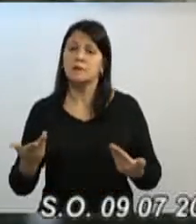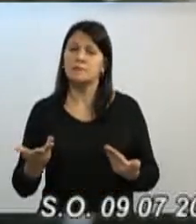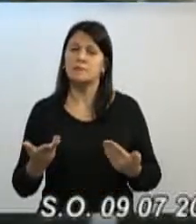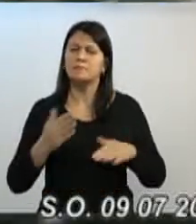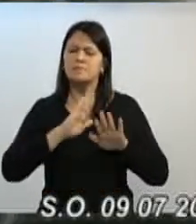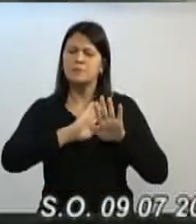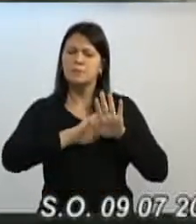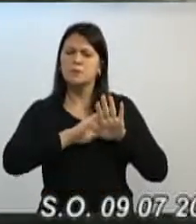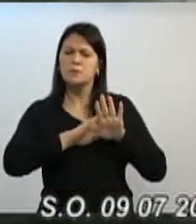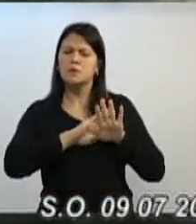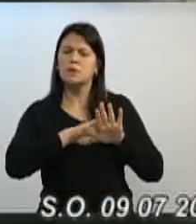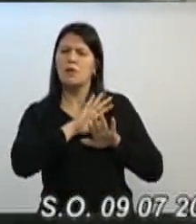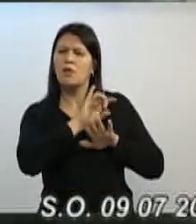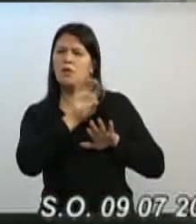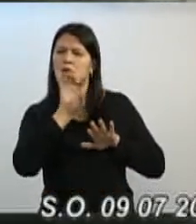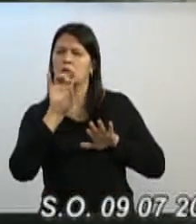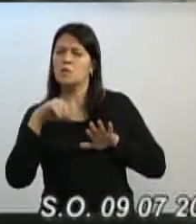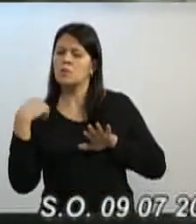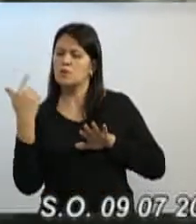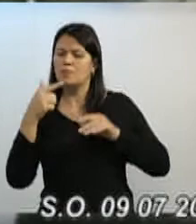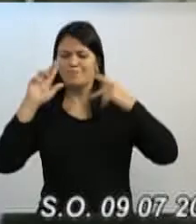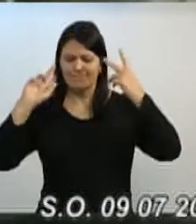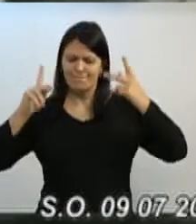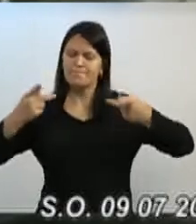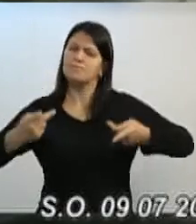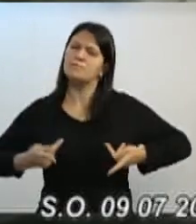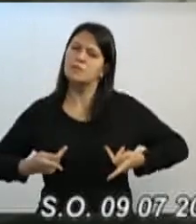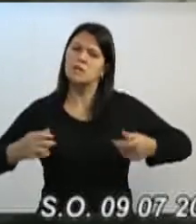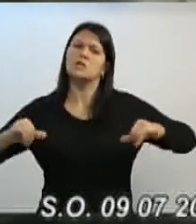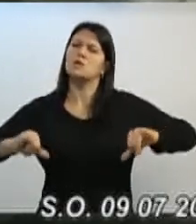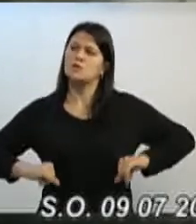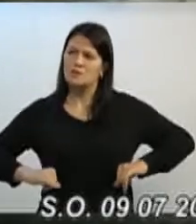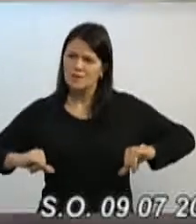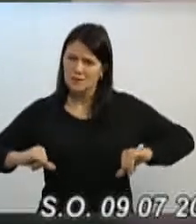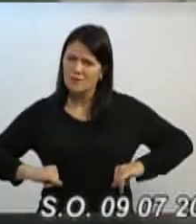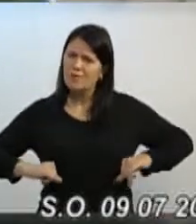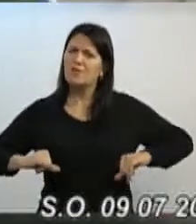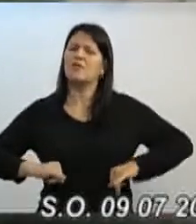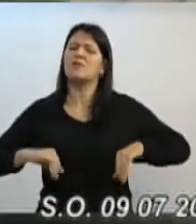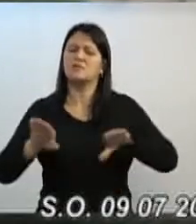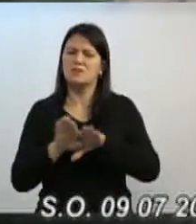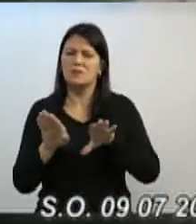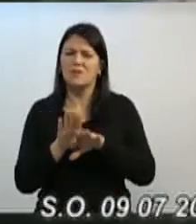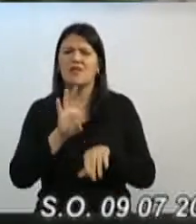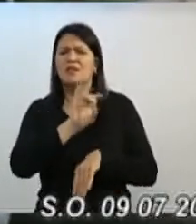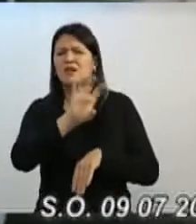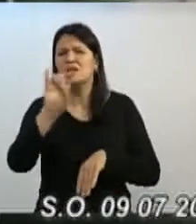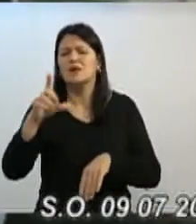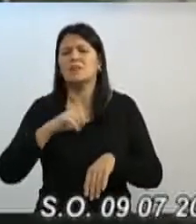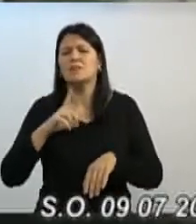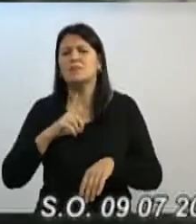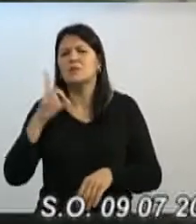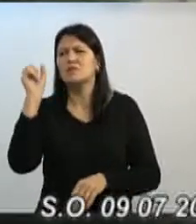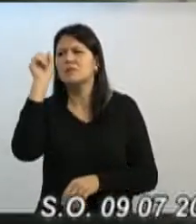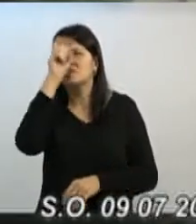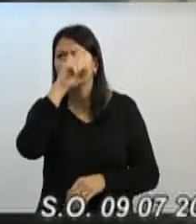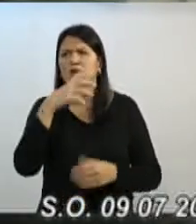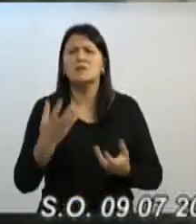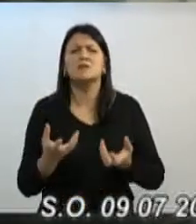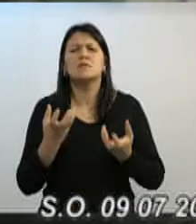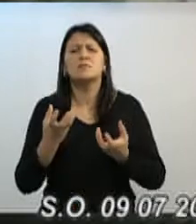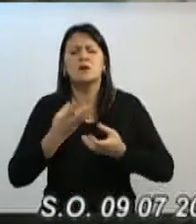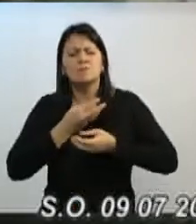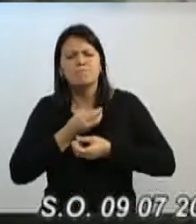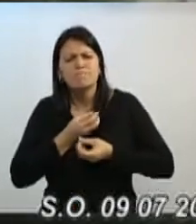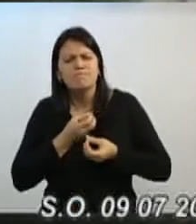cada um de nós existe um ser humano que também sofre com as situações que são colocadas, cada um está passando por dificuldades, e eu quero nesse ponto me sensibilizar,